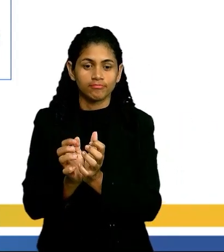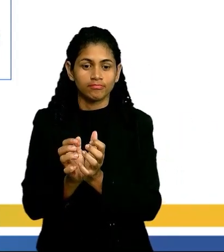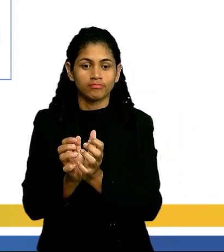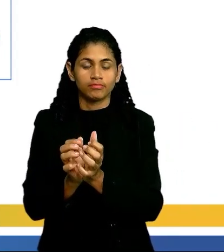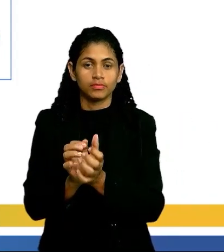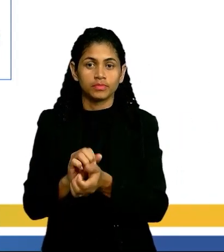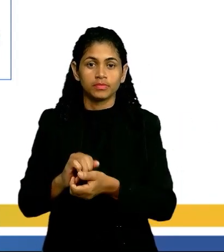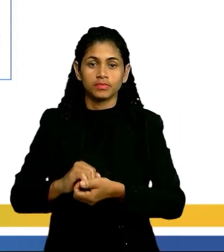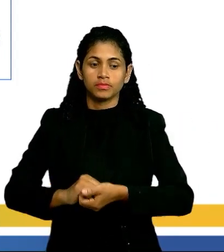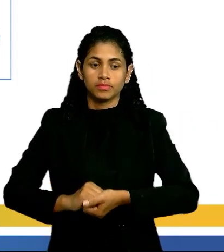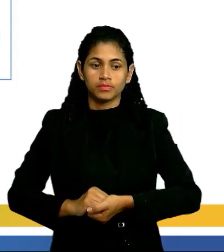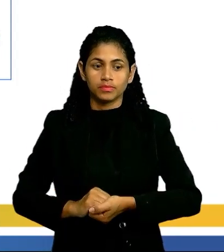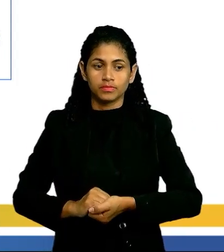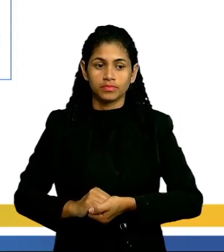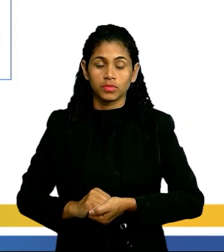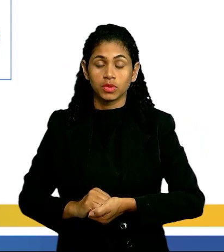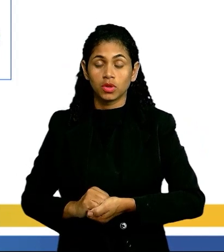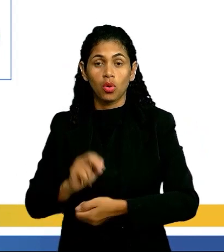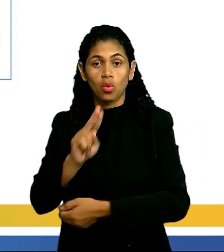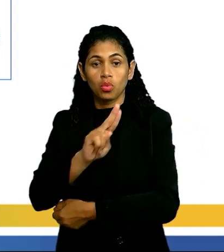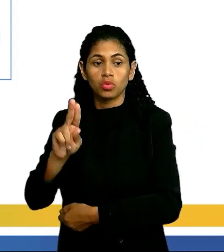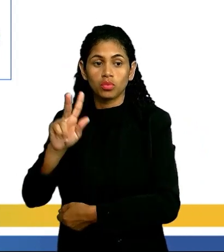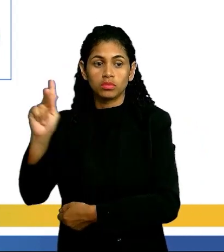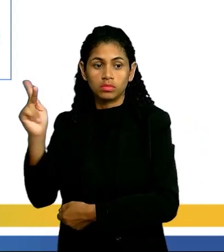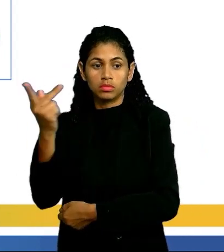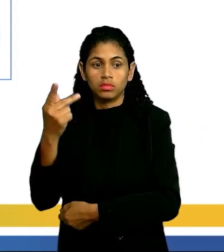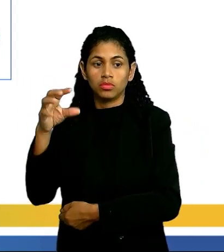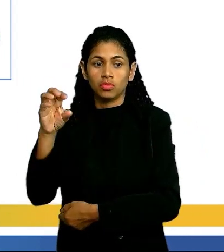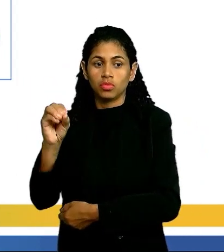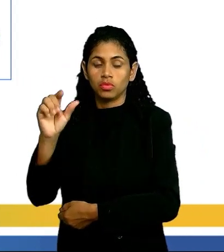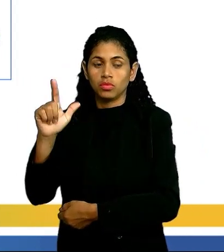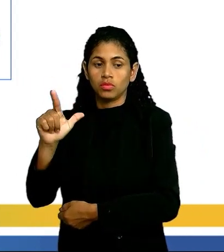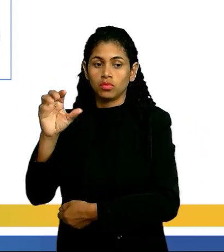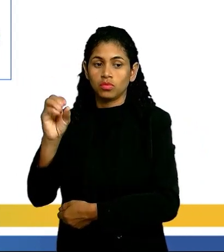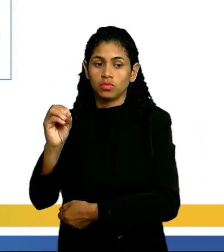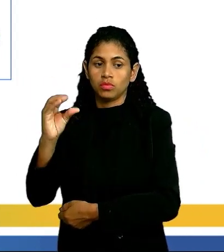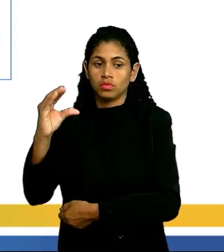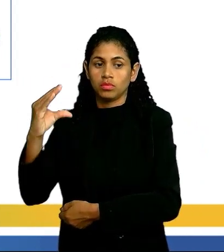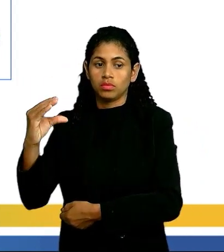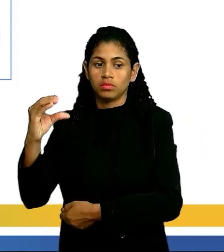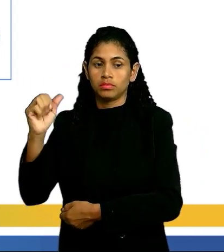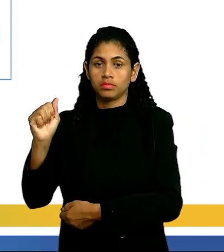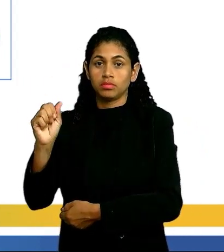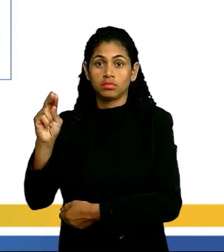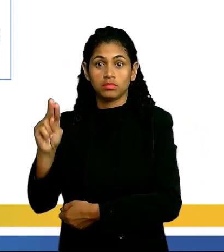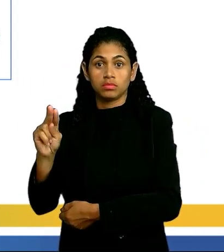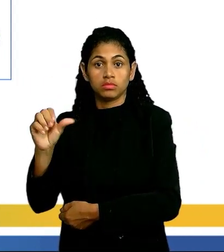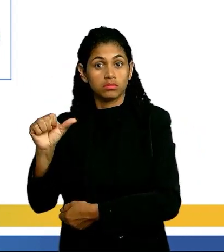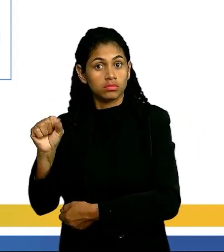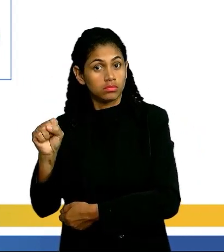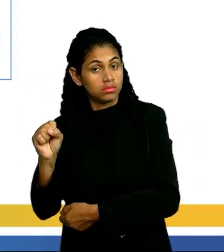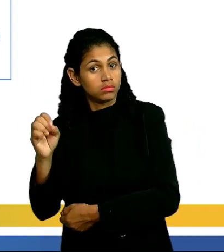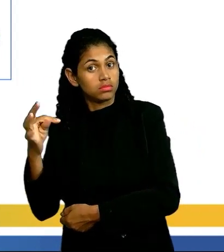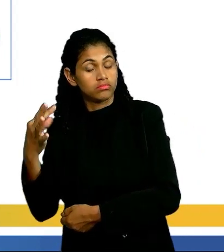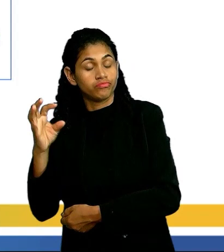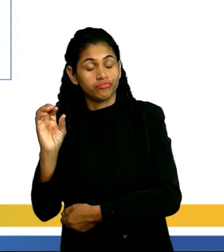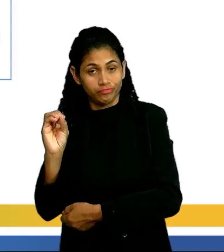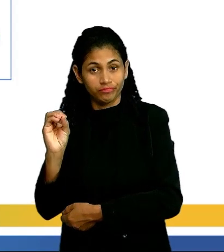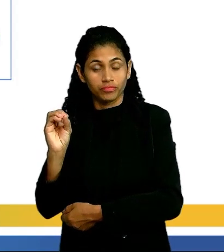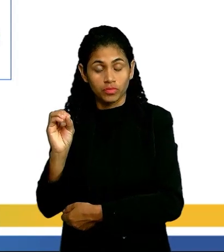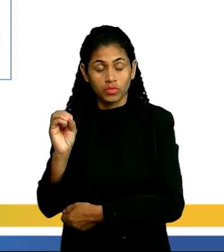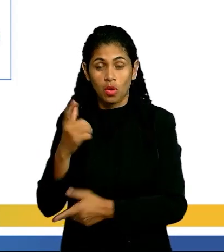vai culminar nesse genocídio, conhecido como o Holocausto. A causa dele é o sentimento